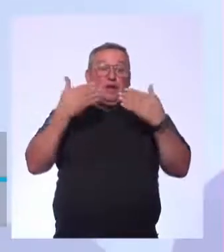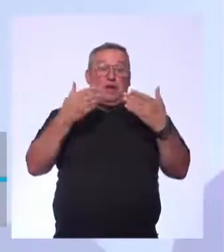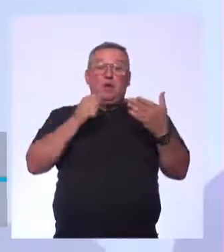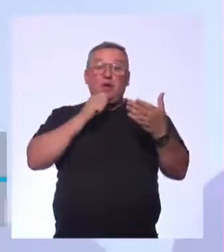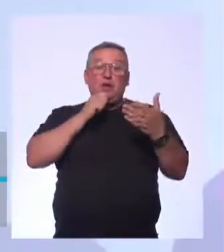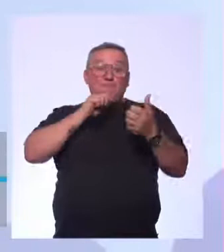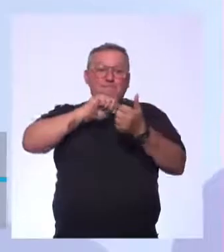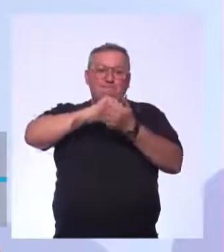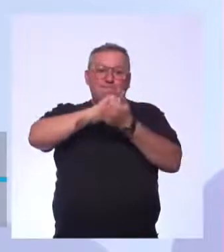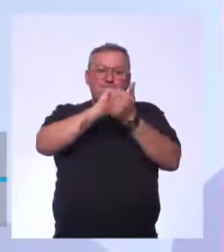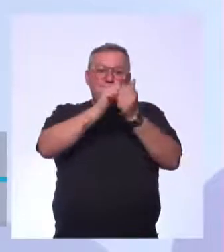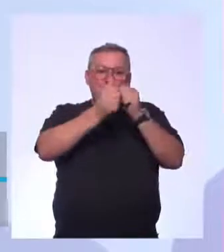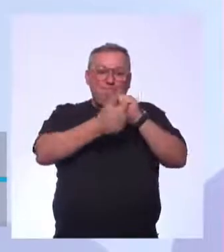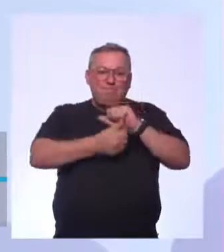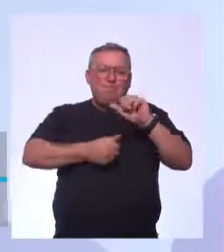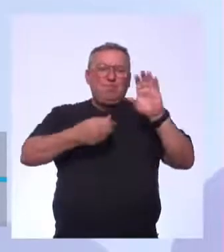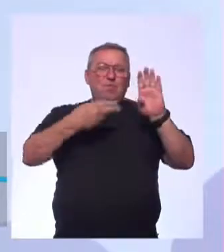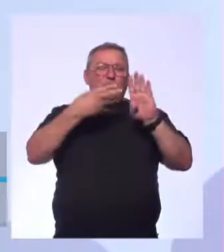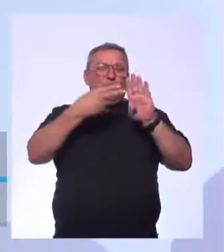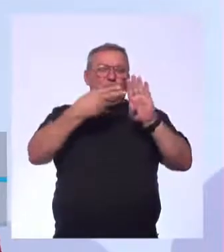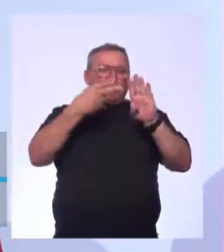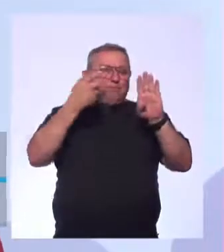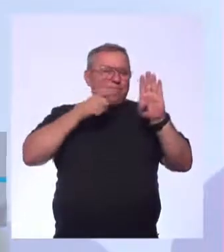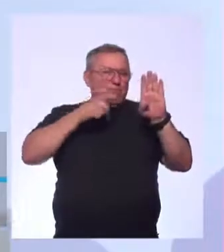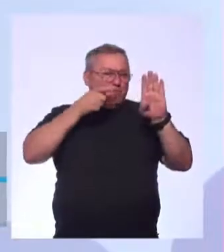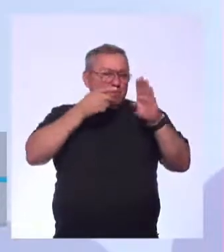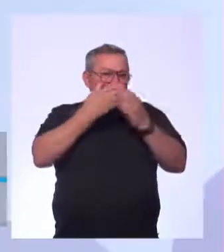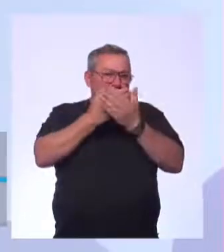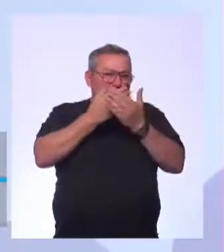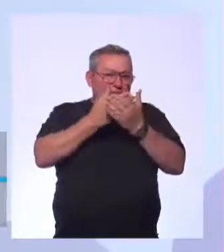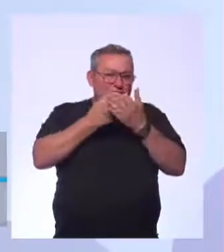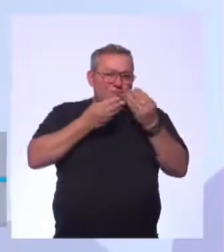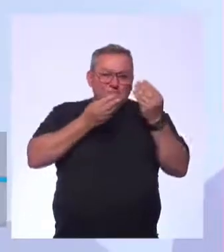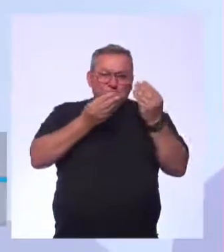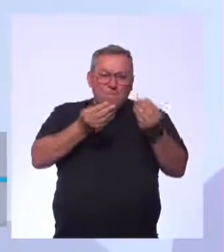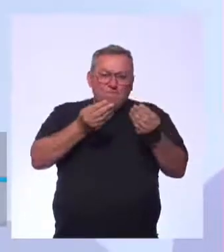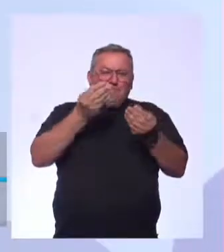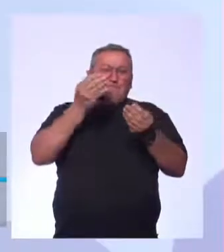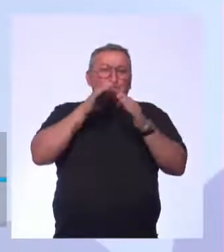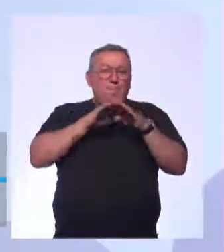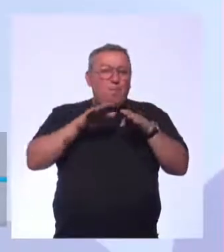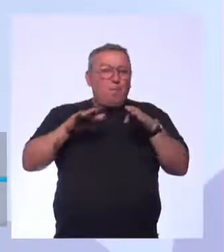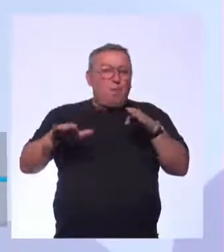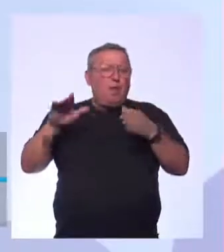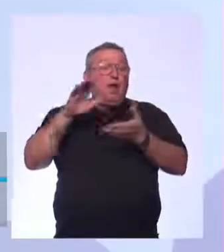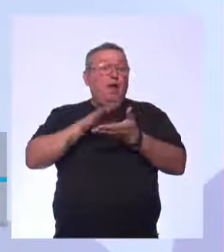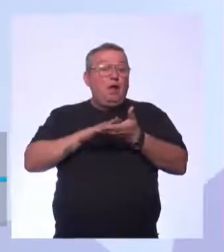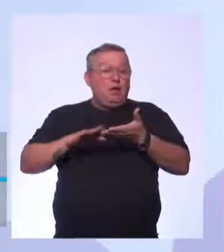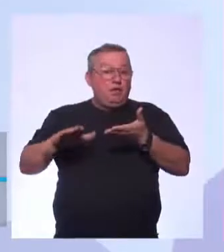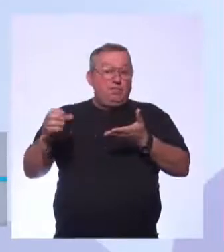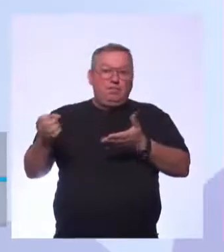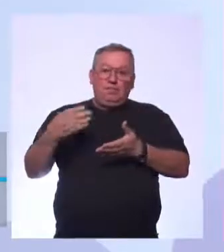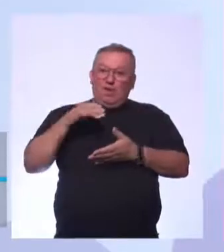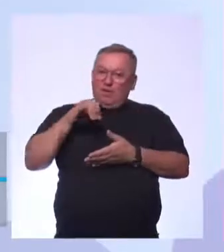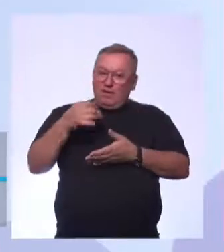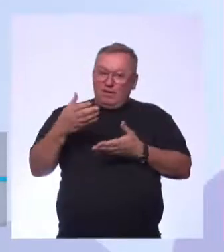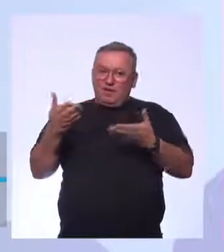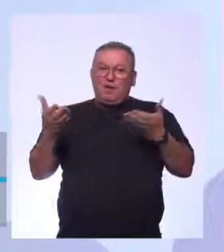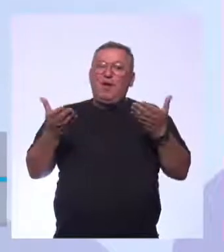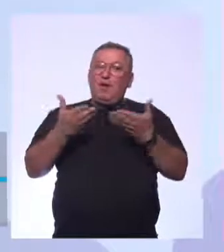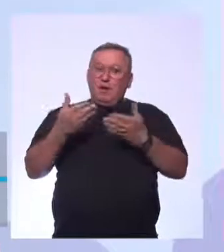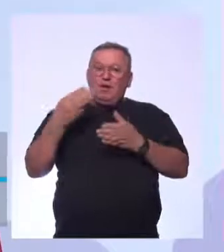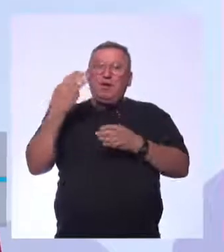lá no segundo bimestre, que não conseguiu assistir às aulas, que não entregou as atividades, gente, é uma nova chance agora,